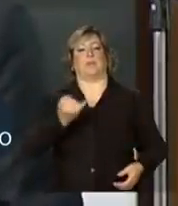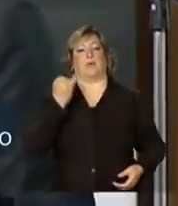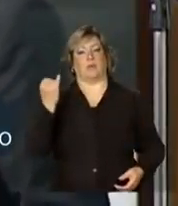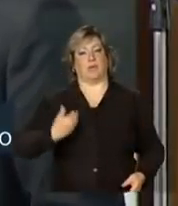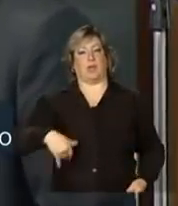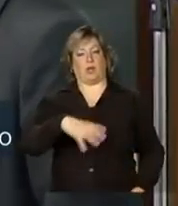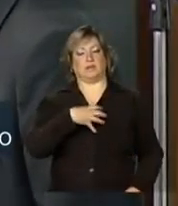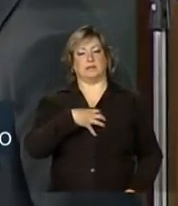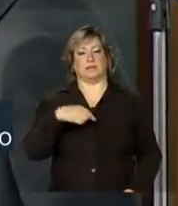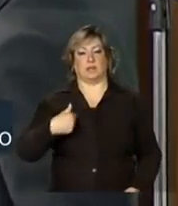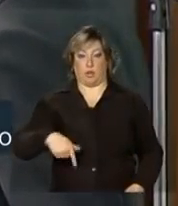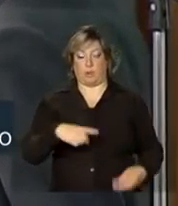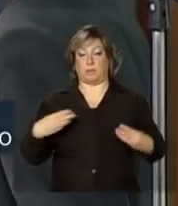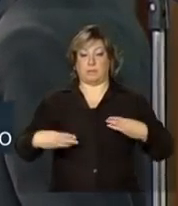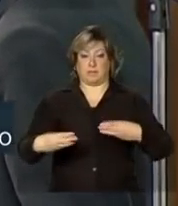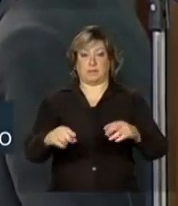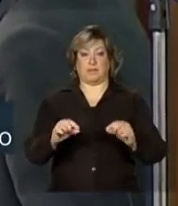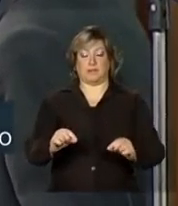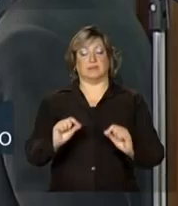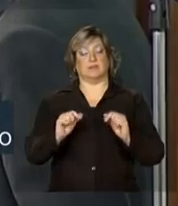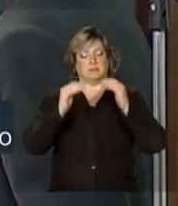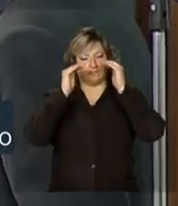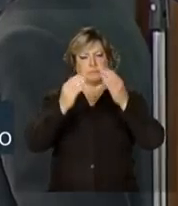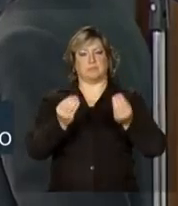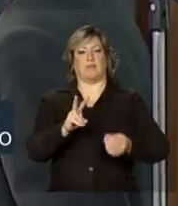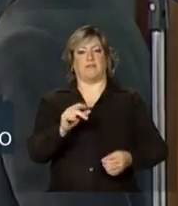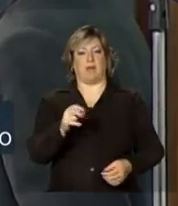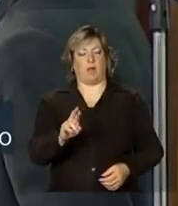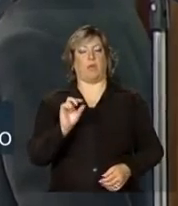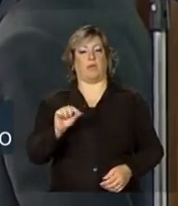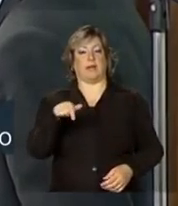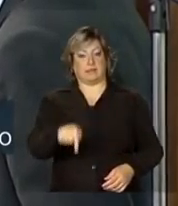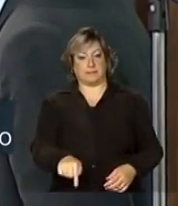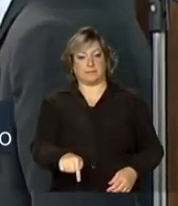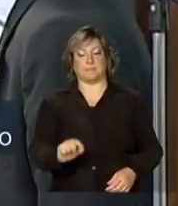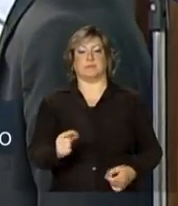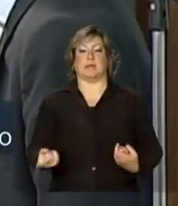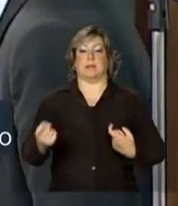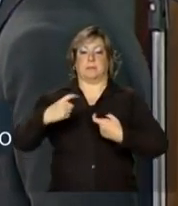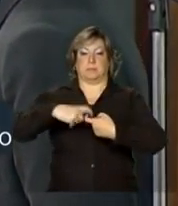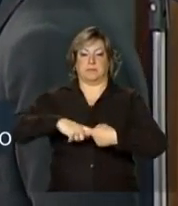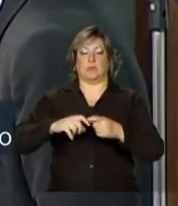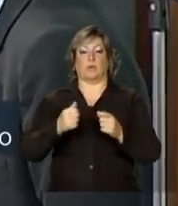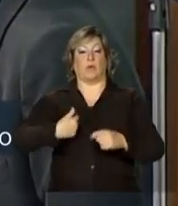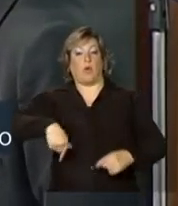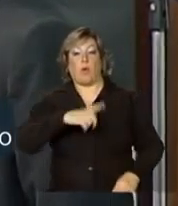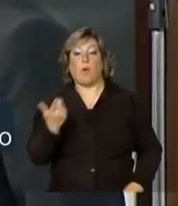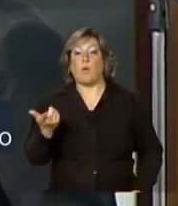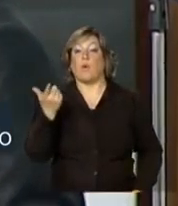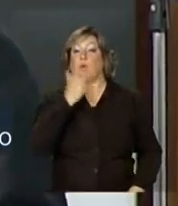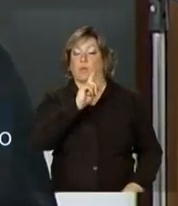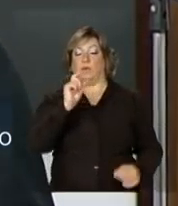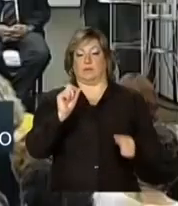ministério, e valorizar muito, presidente, essa parceria que a gente conquistou já há alguns anos e